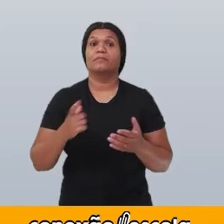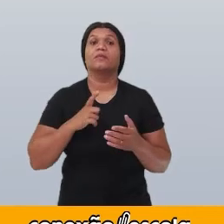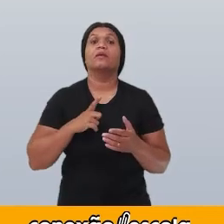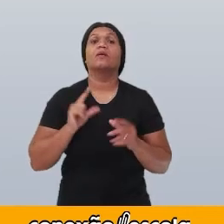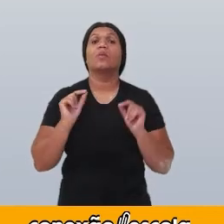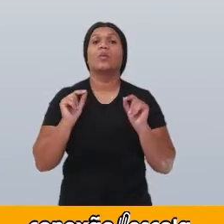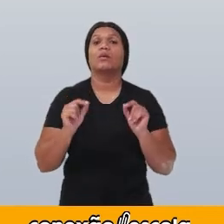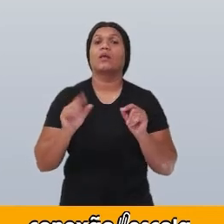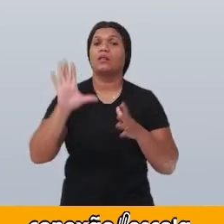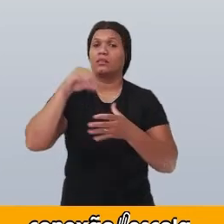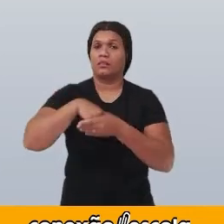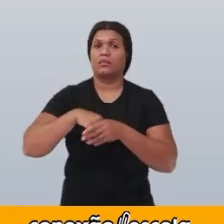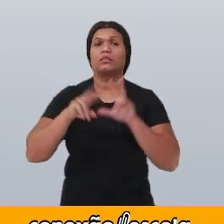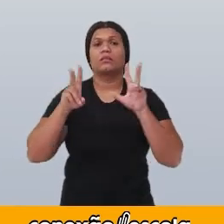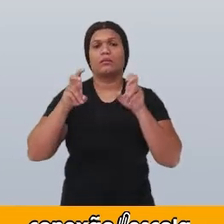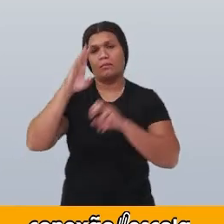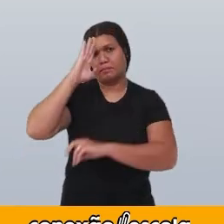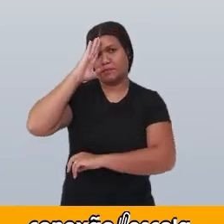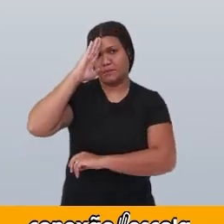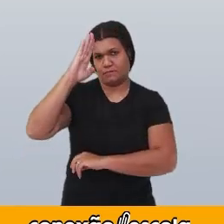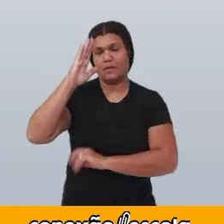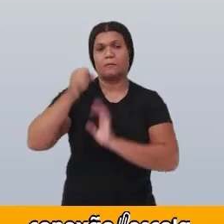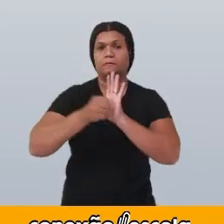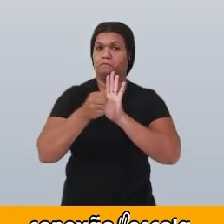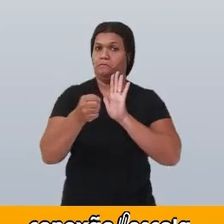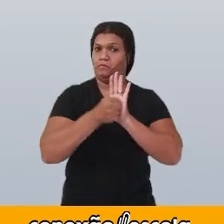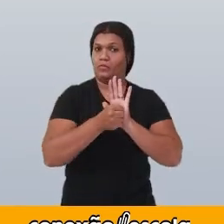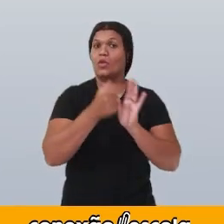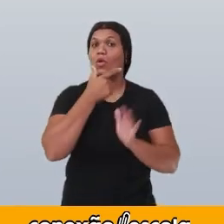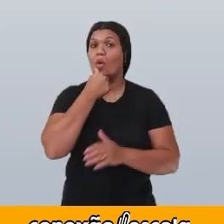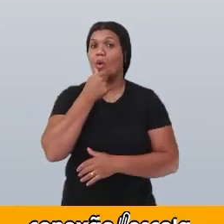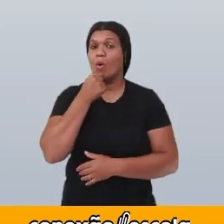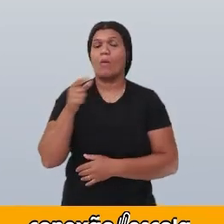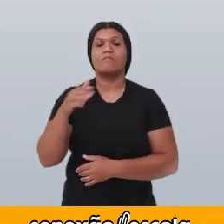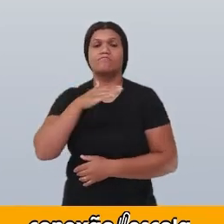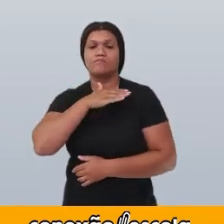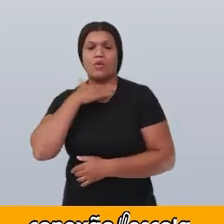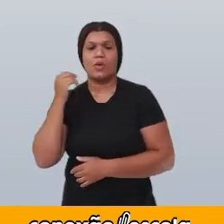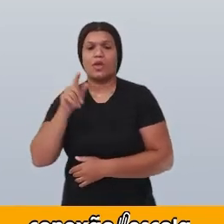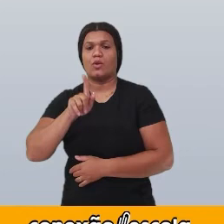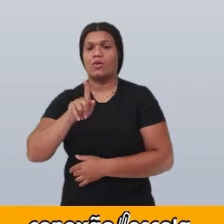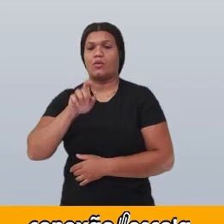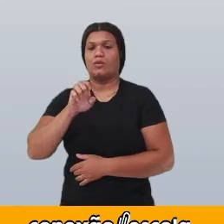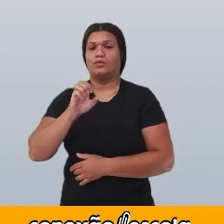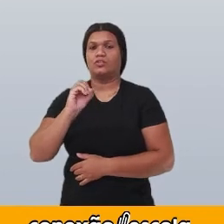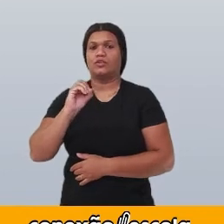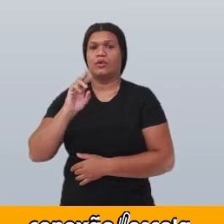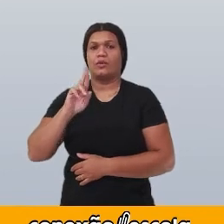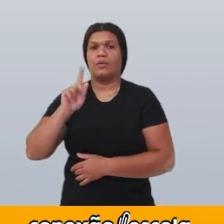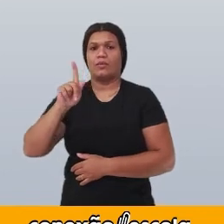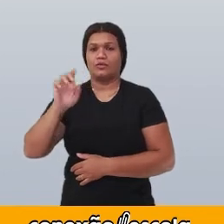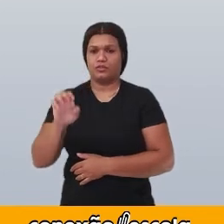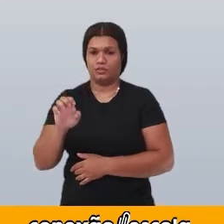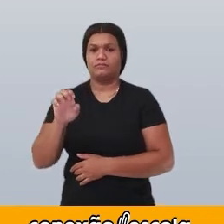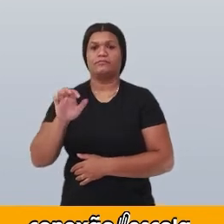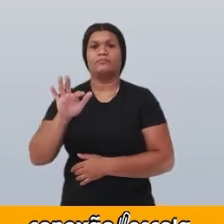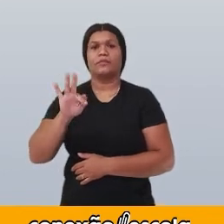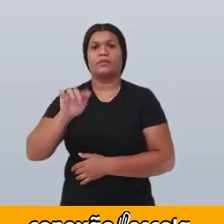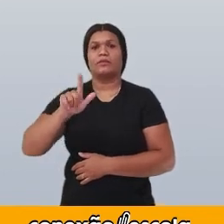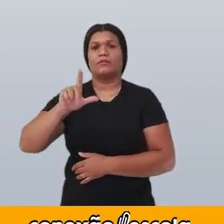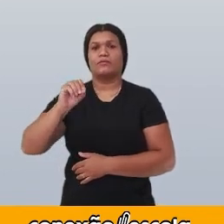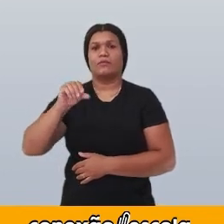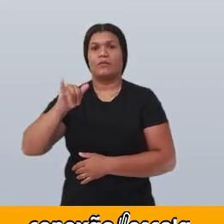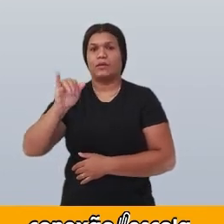como o assunto principal da reportagem a morte do George Floyd e o texto aborda que aspecto